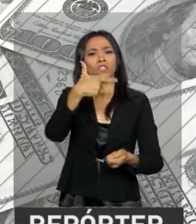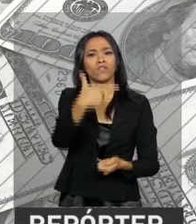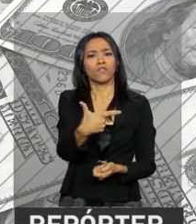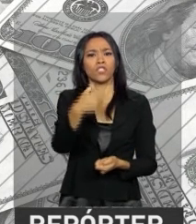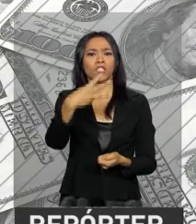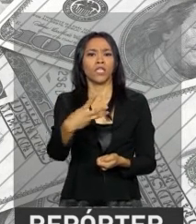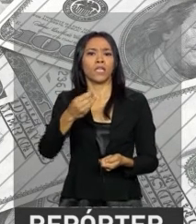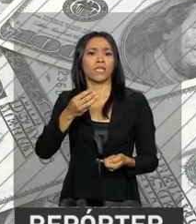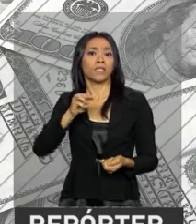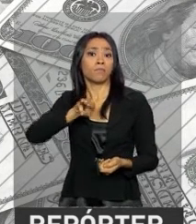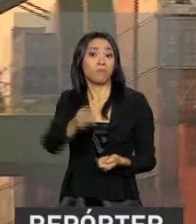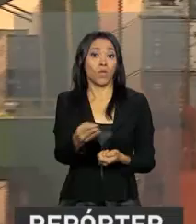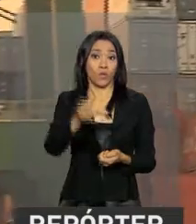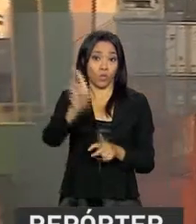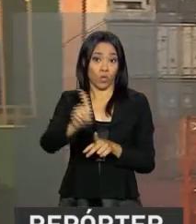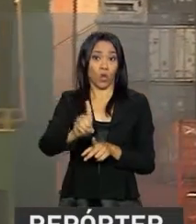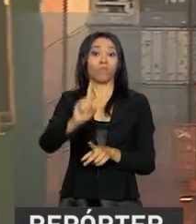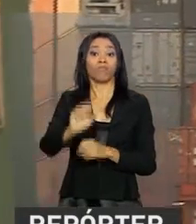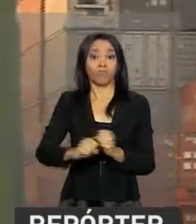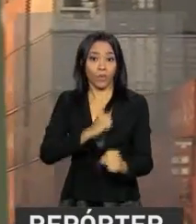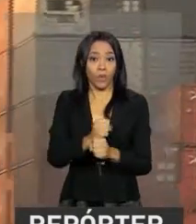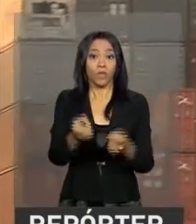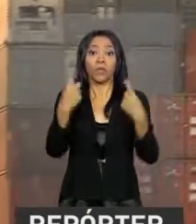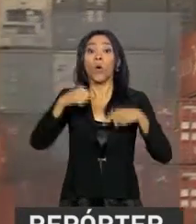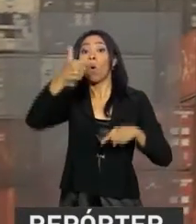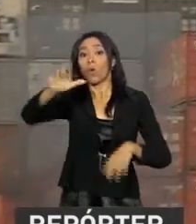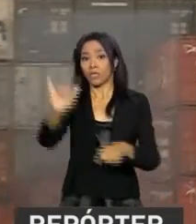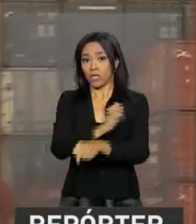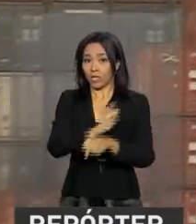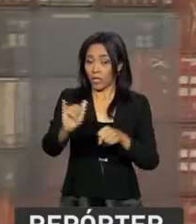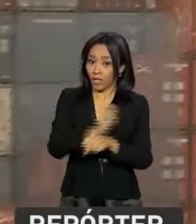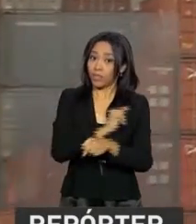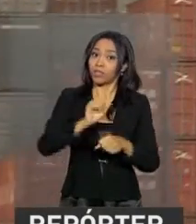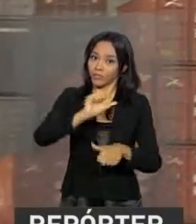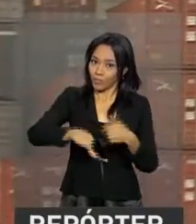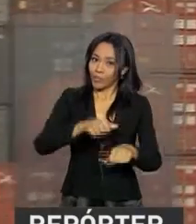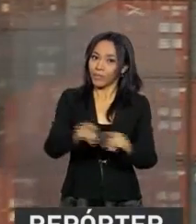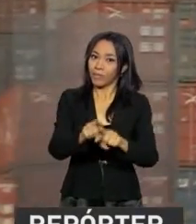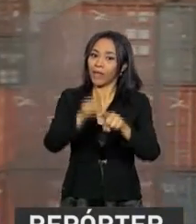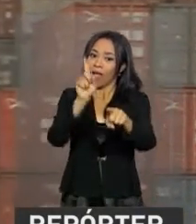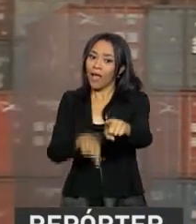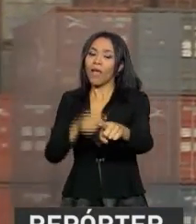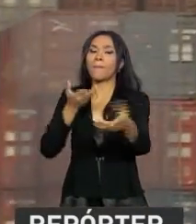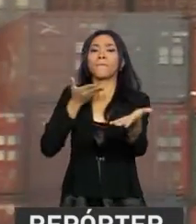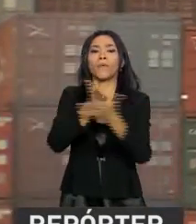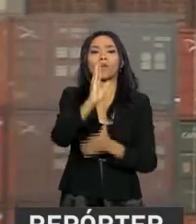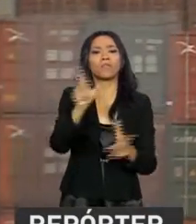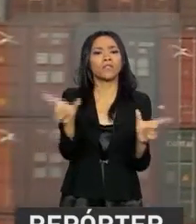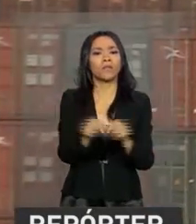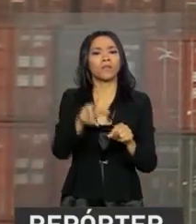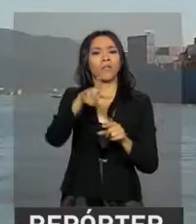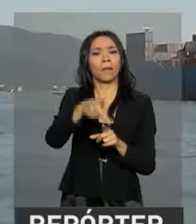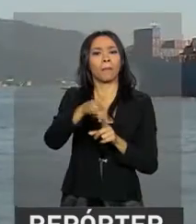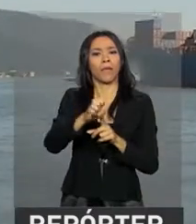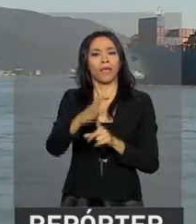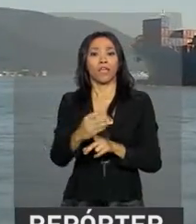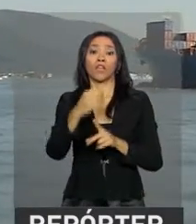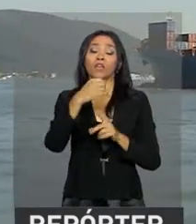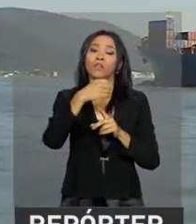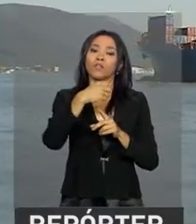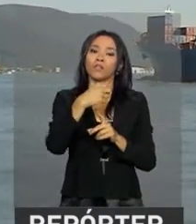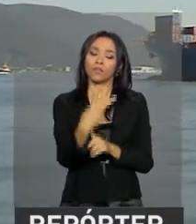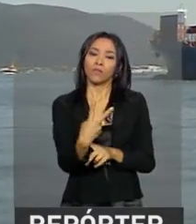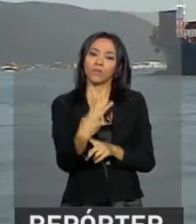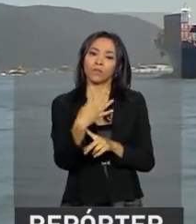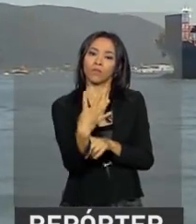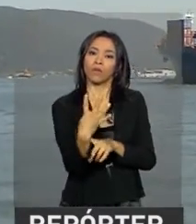milhões de dólares por ano outra medida de incentivo às exportações é a aprovação da pec 241 que limita o